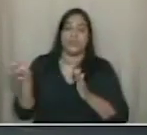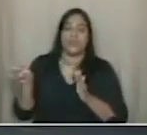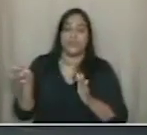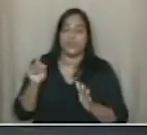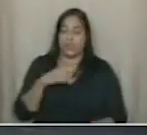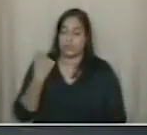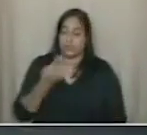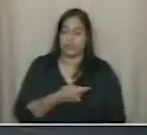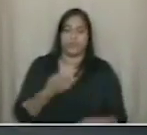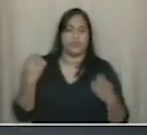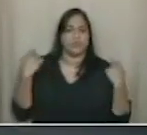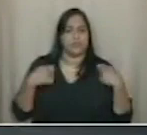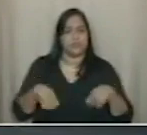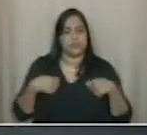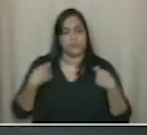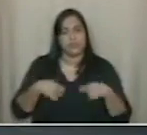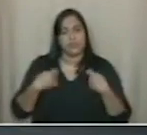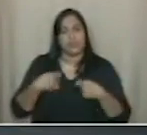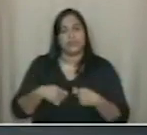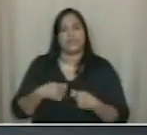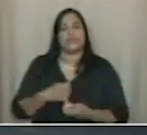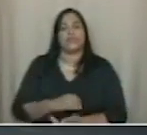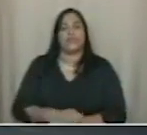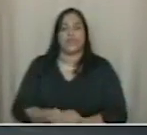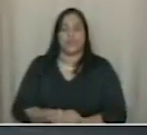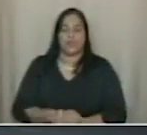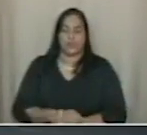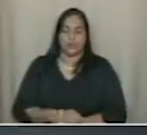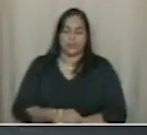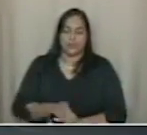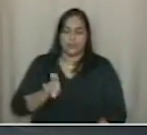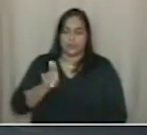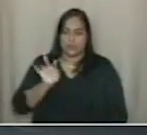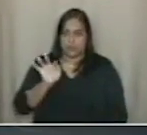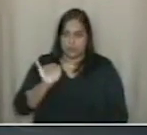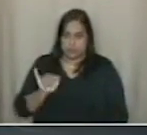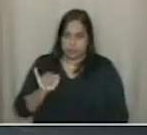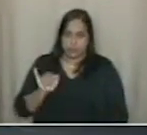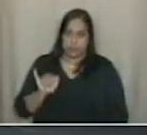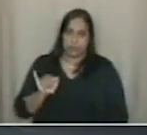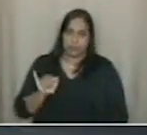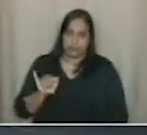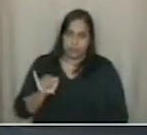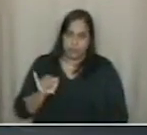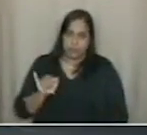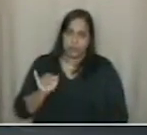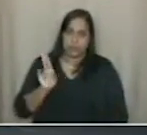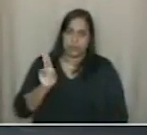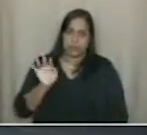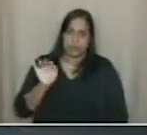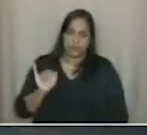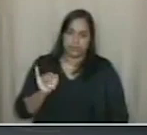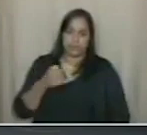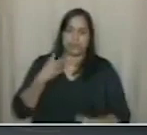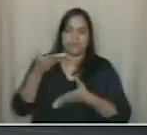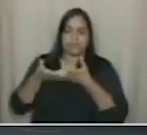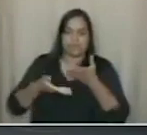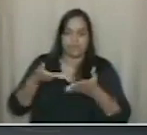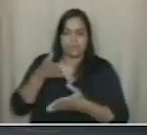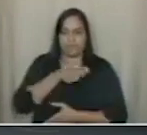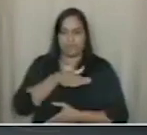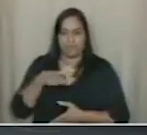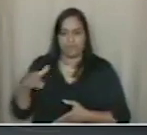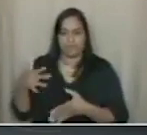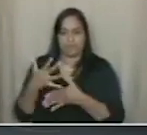nós termos unidades intensivas, unidades de UTI para atender as crianças